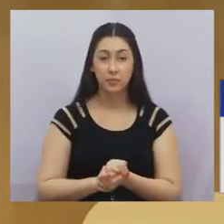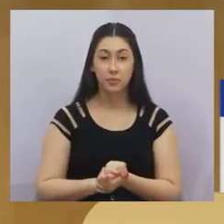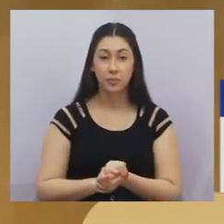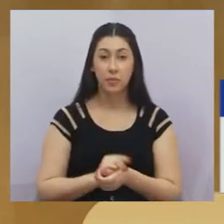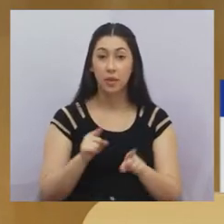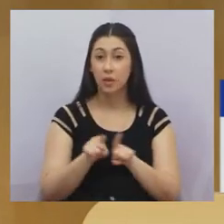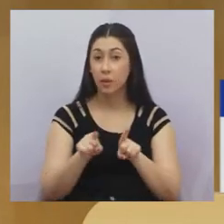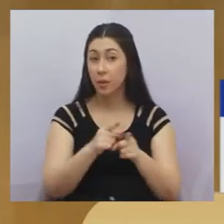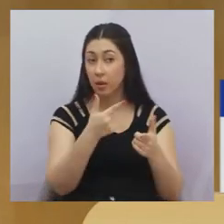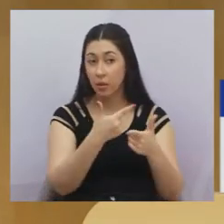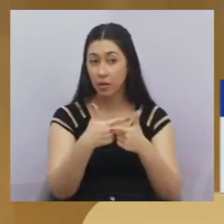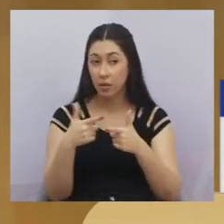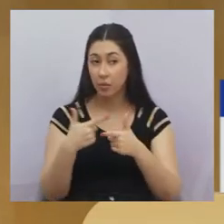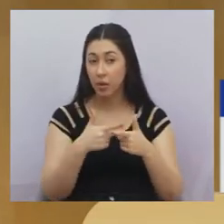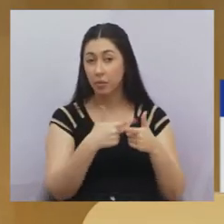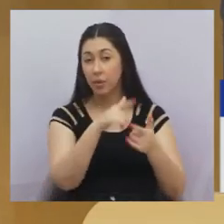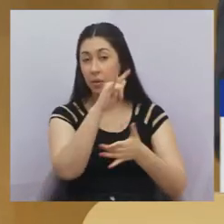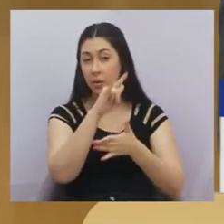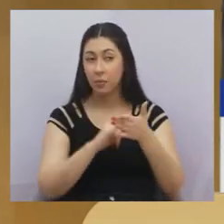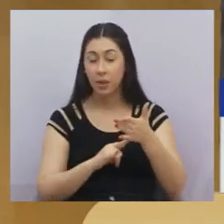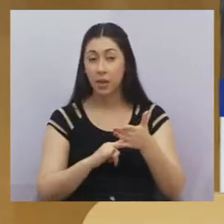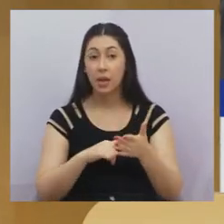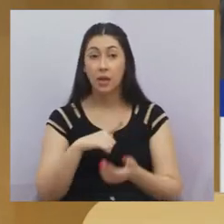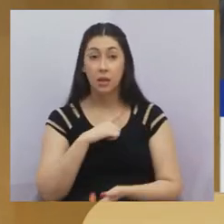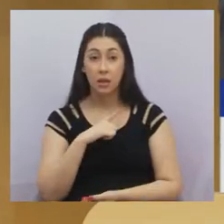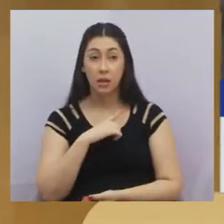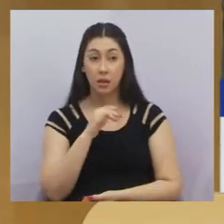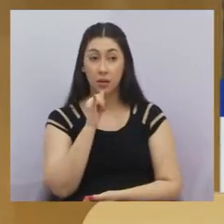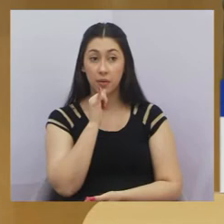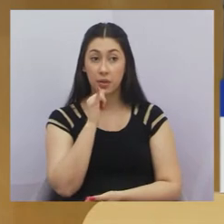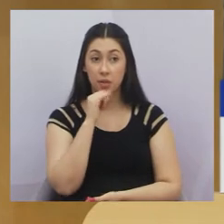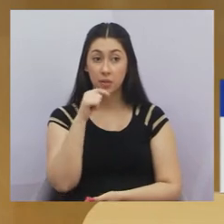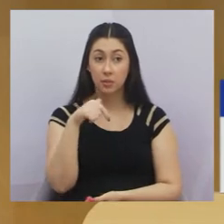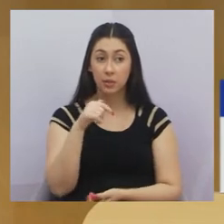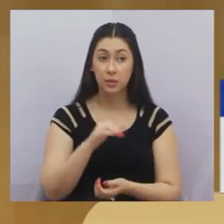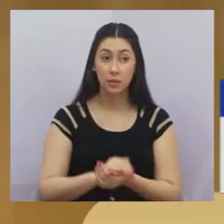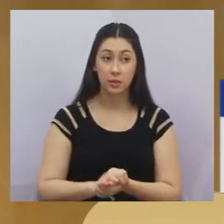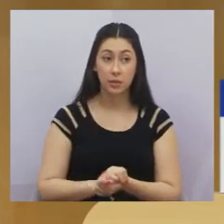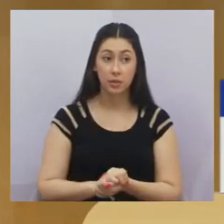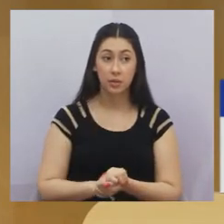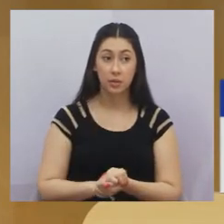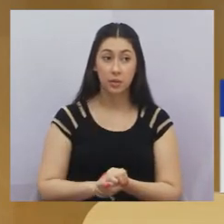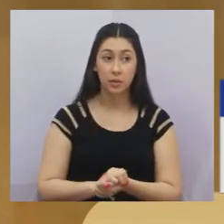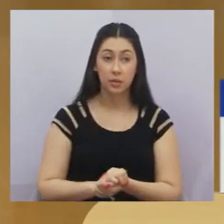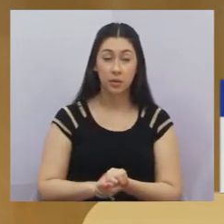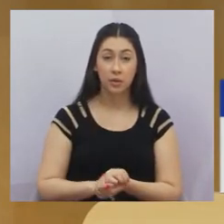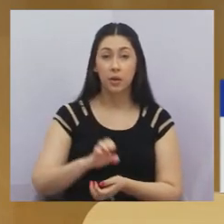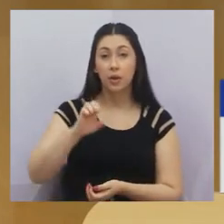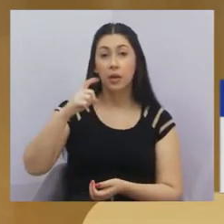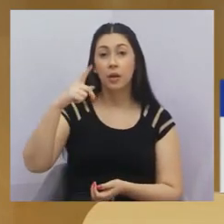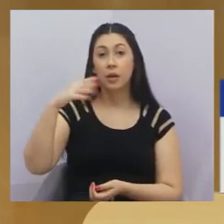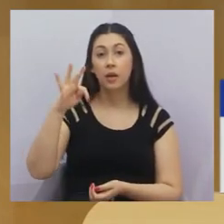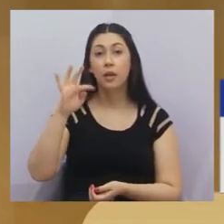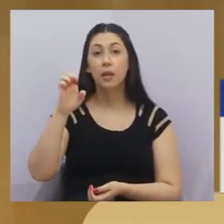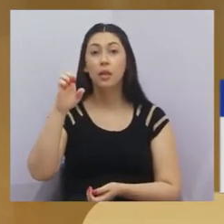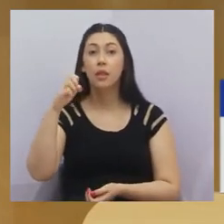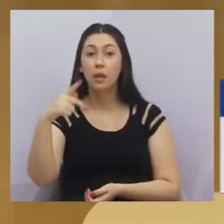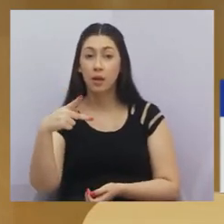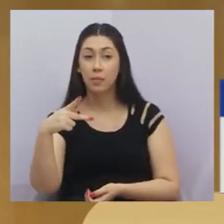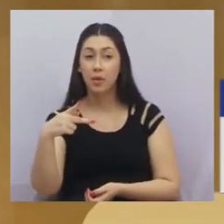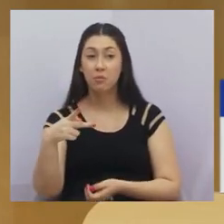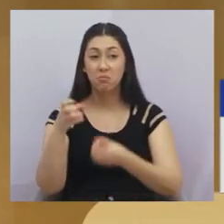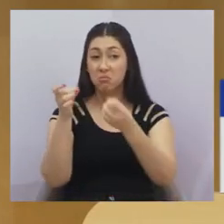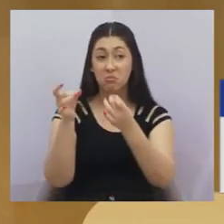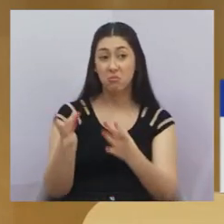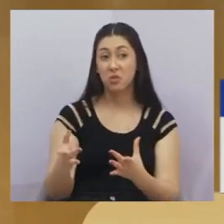burocracia, às vezes nos repasses, e a gente tem um exemplo grande aqui na nossa região, a ETEP. A ETEP deixou vários alunos na mão, quando